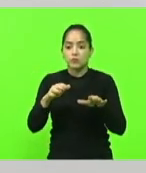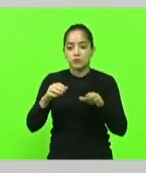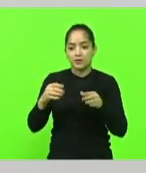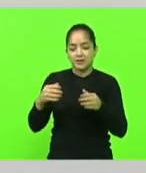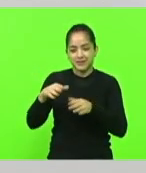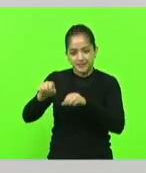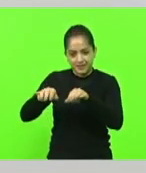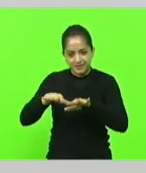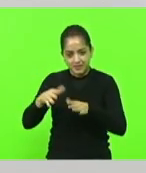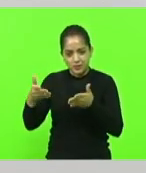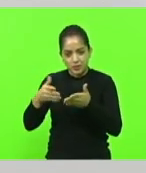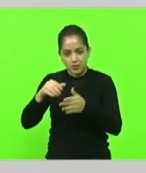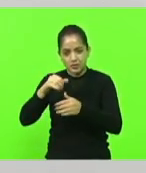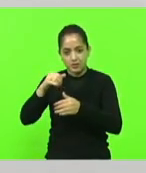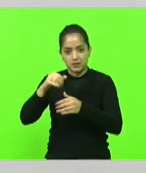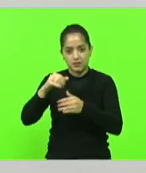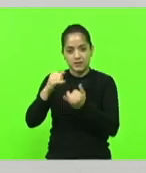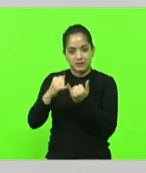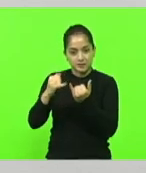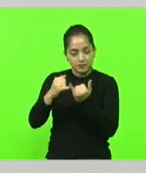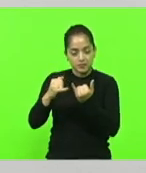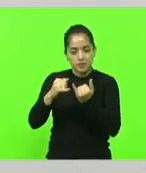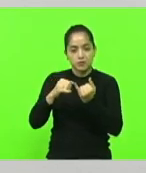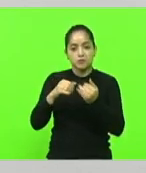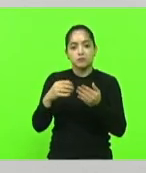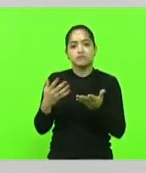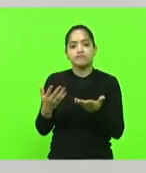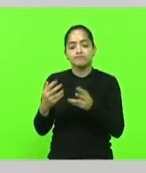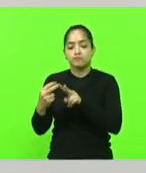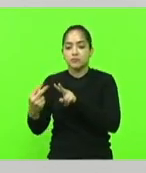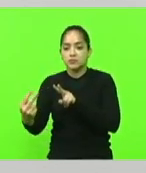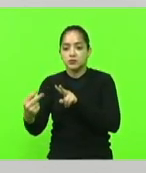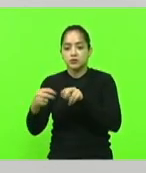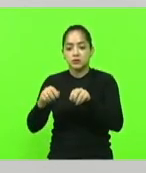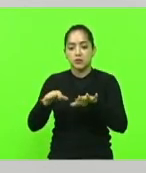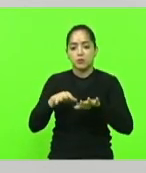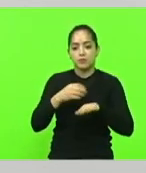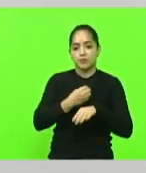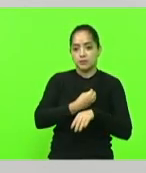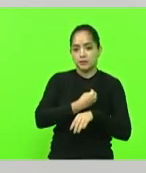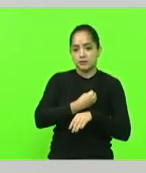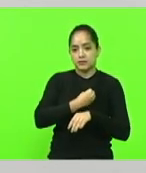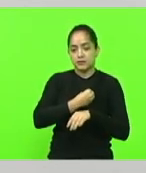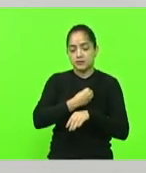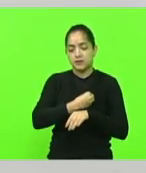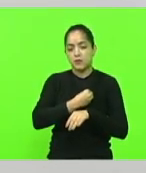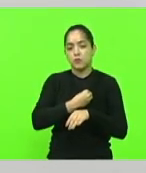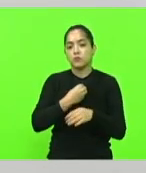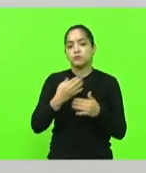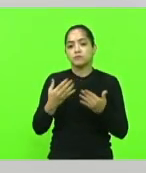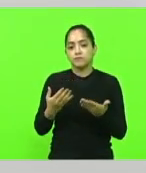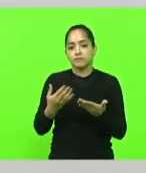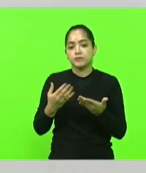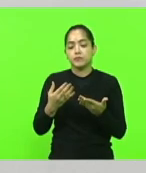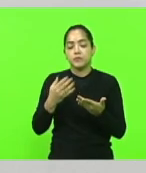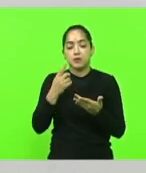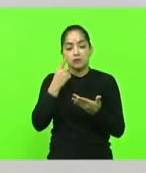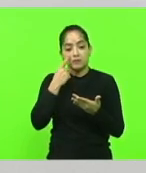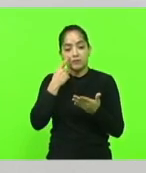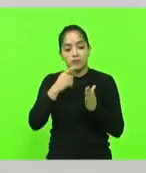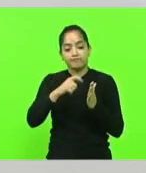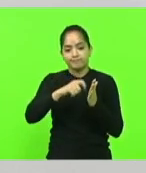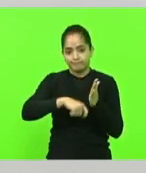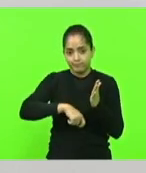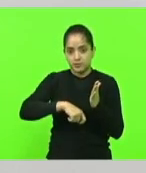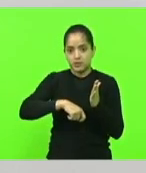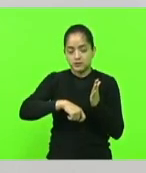consegue fazer de forma digital. Mas, se for obrigatório fazer de forma de próprio punho, né, com